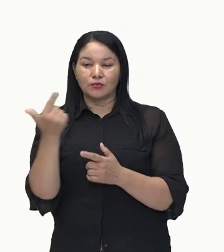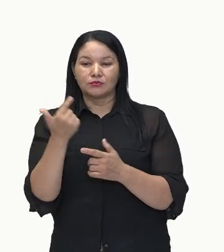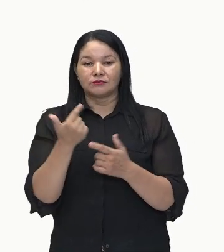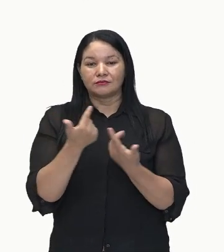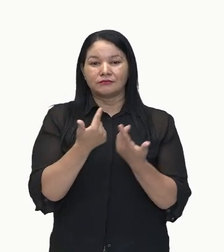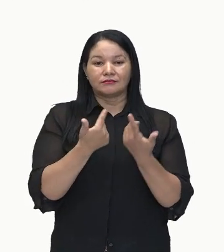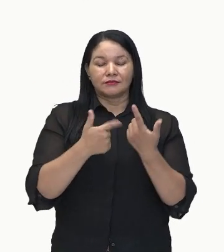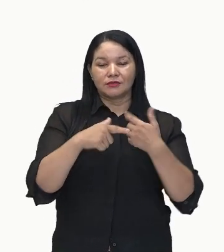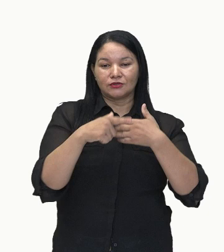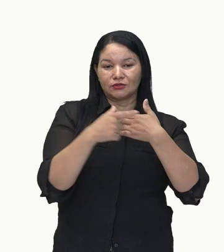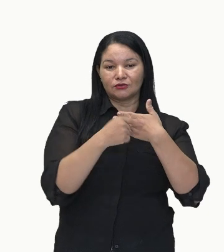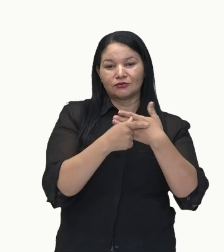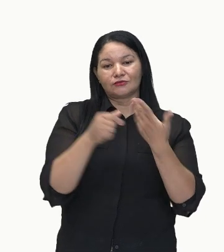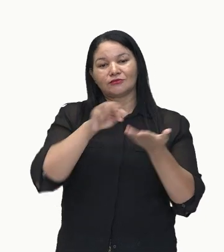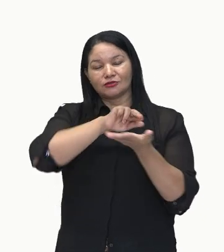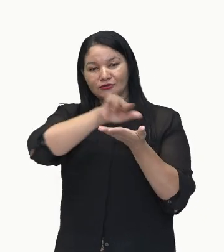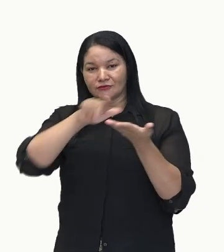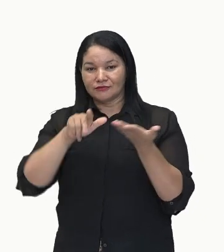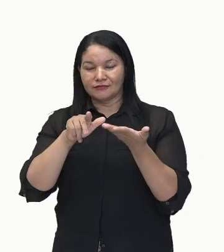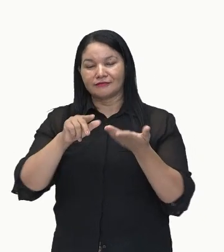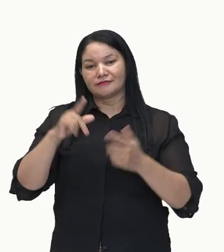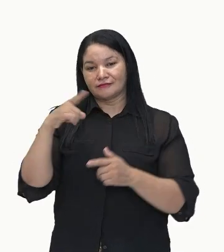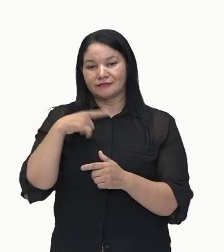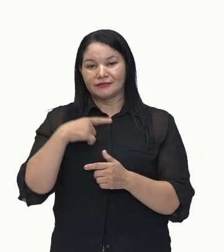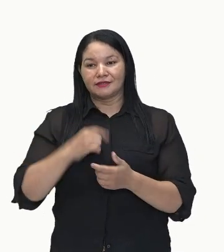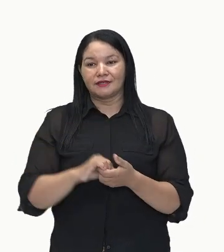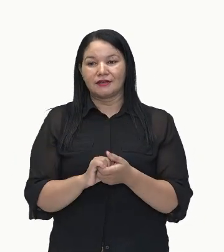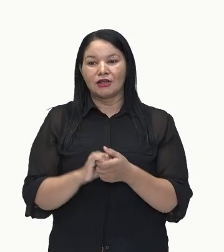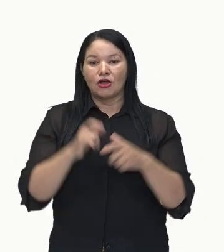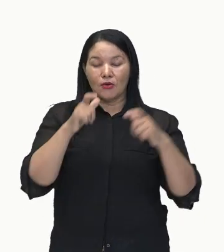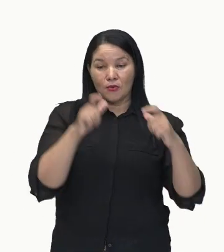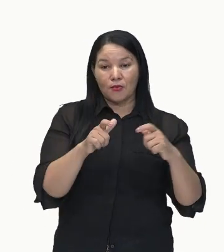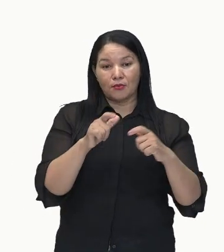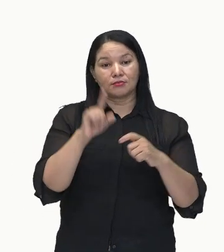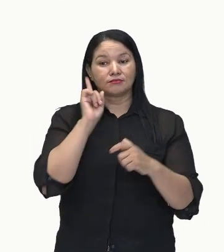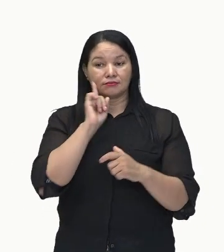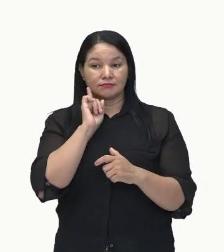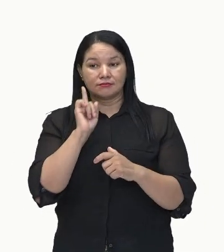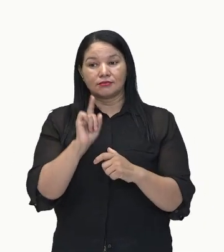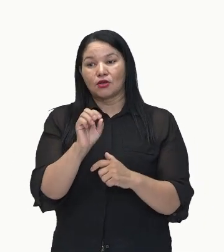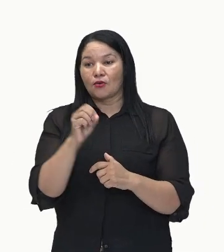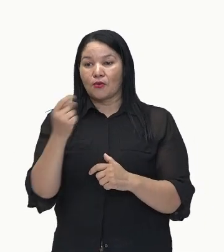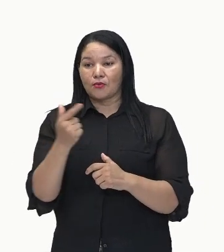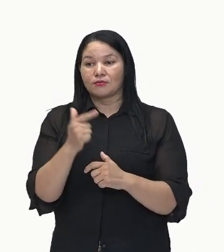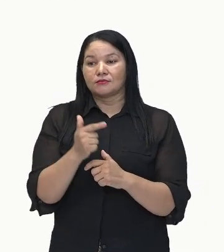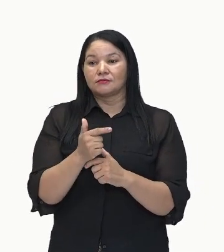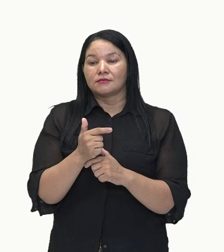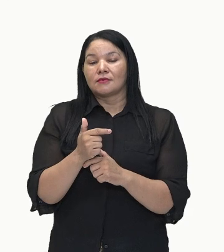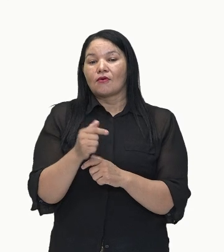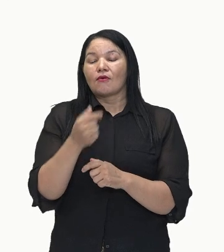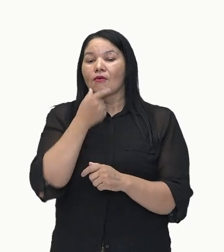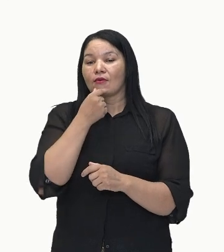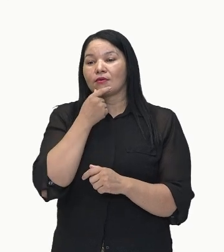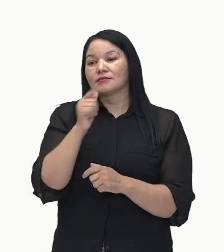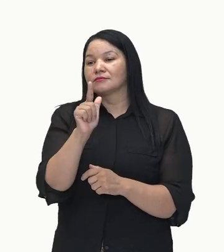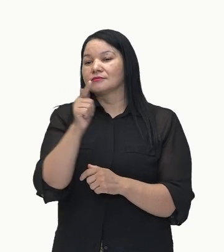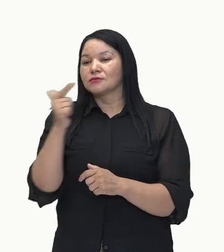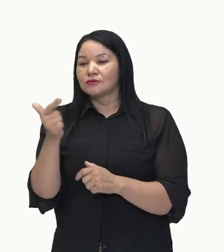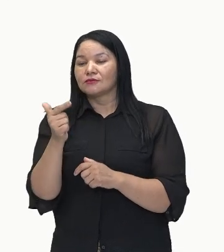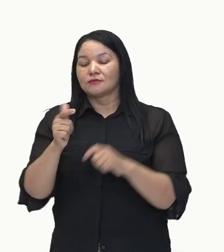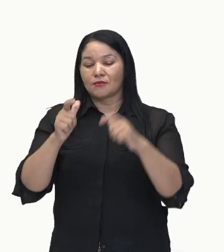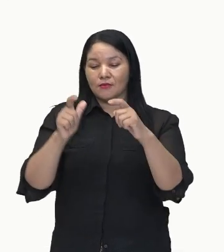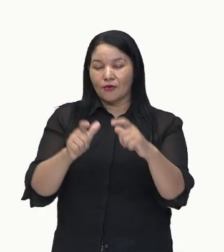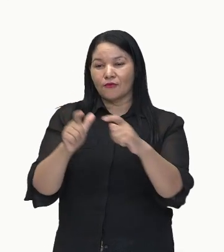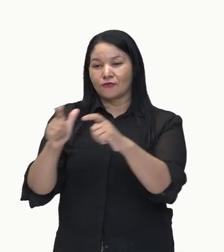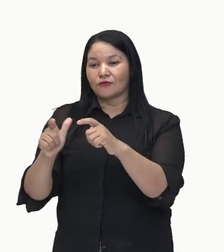é Rubens, na Flandres, é Reymond, na Inglaterra, é Lebas, na Alemanha, é Dior, na Suécia,